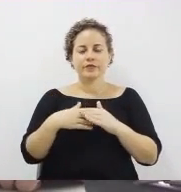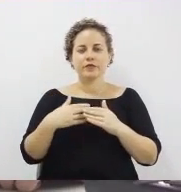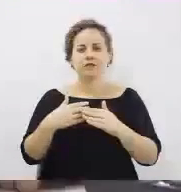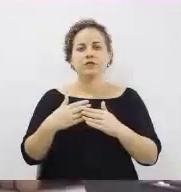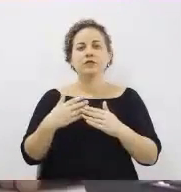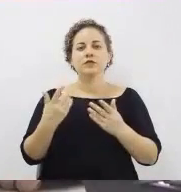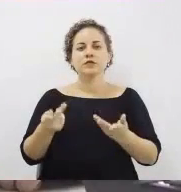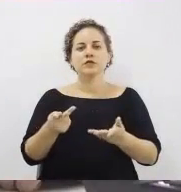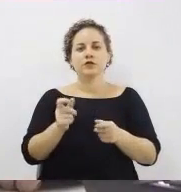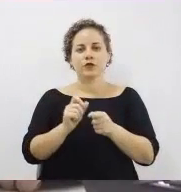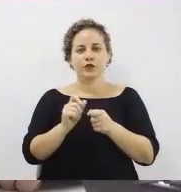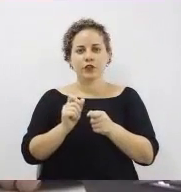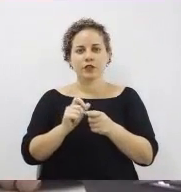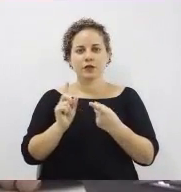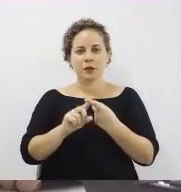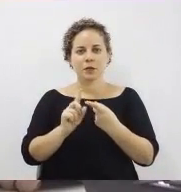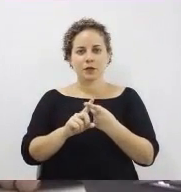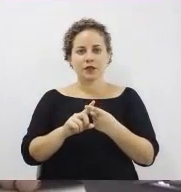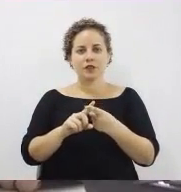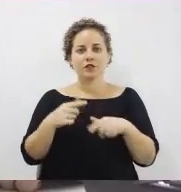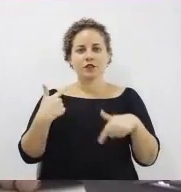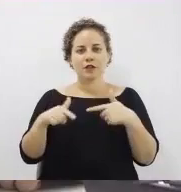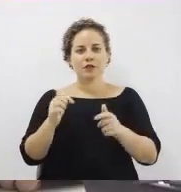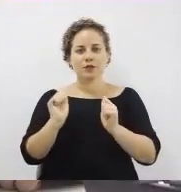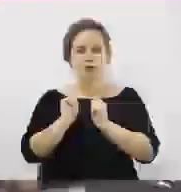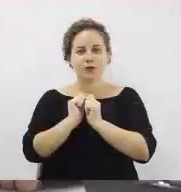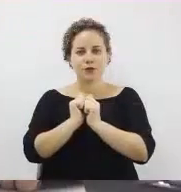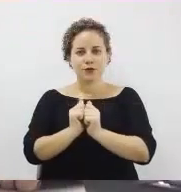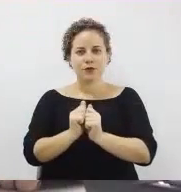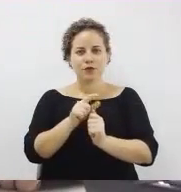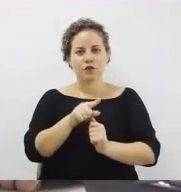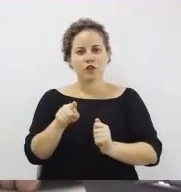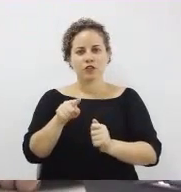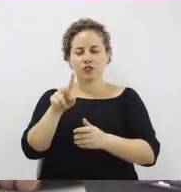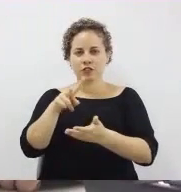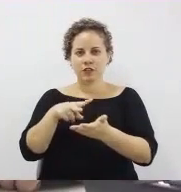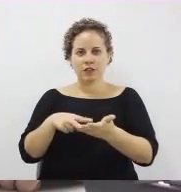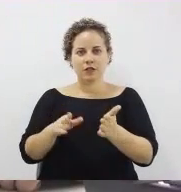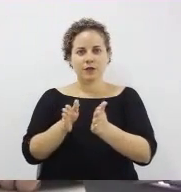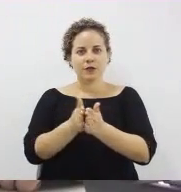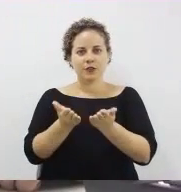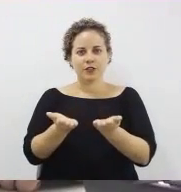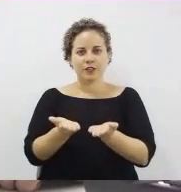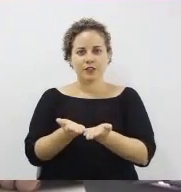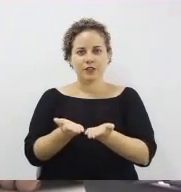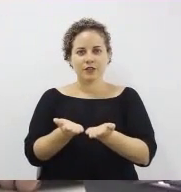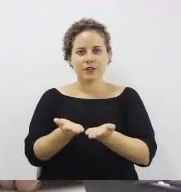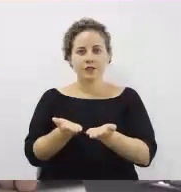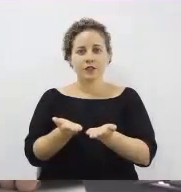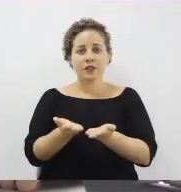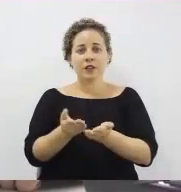ação feita junto com eles. Vocês que leram o caderno de estudos, eu tenho certeza, devem ter visto o conceito